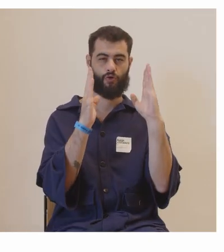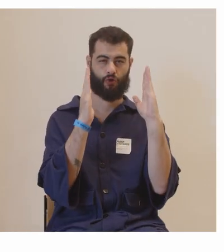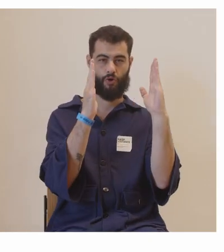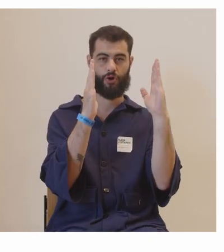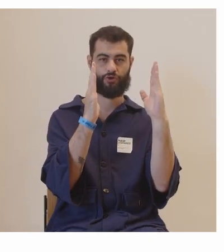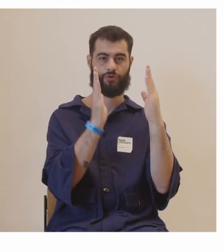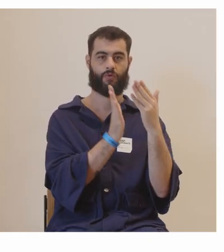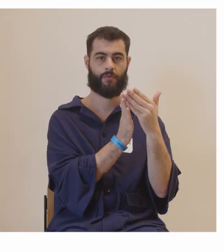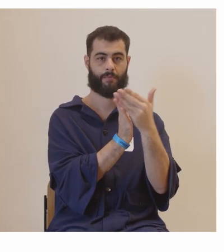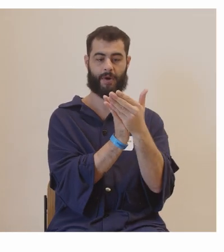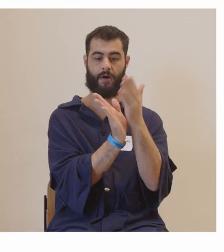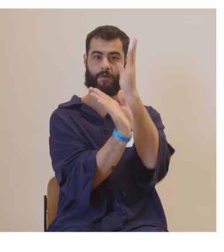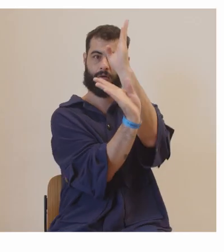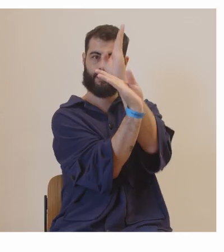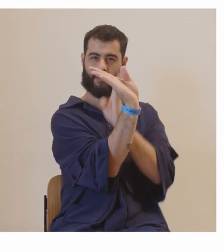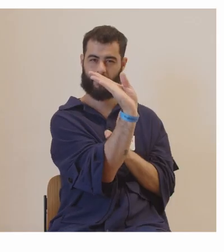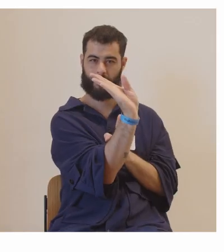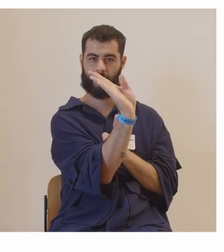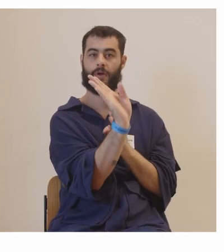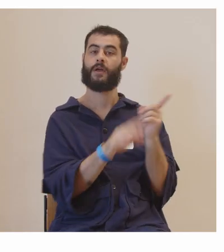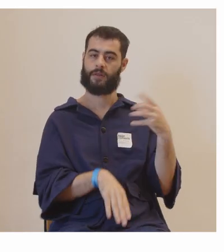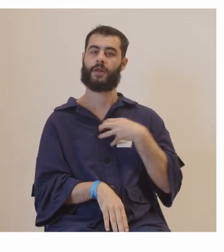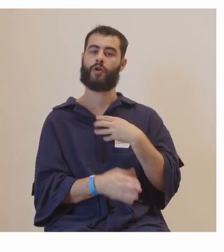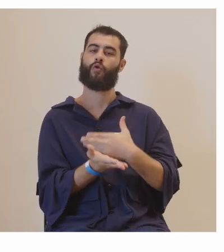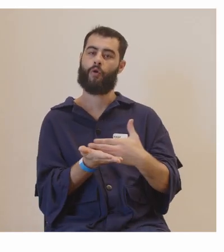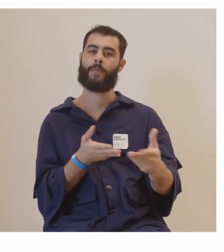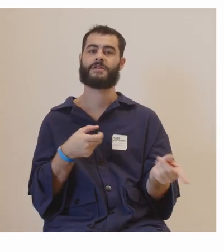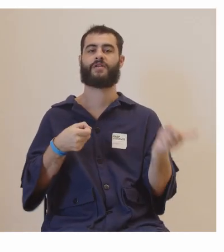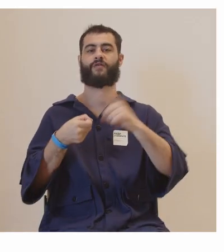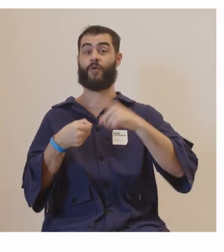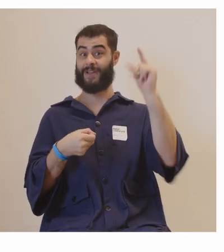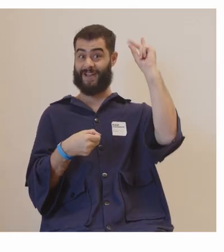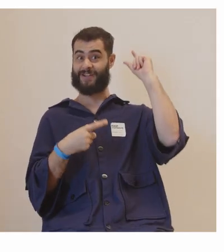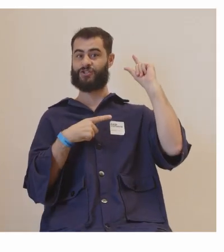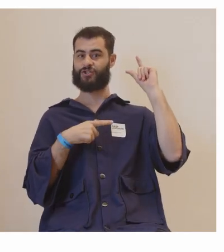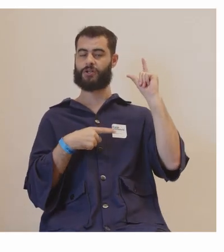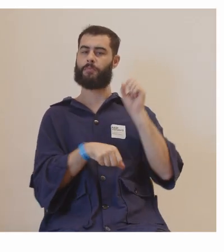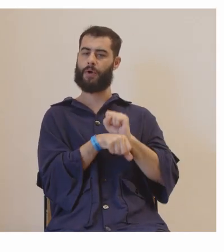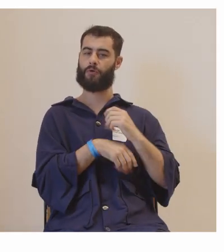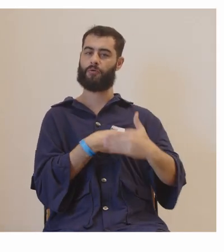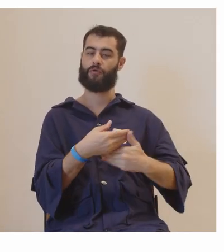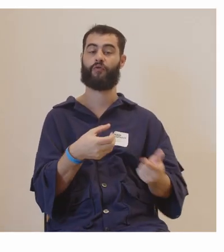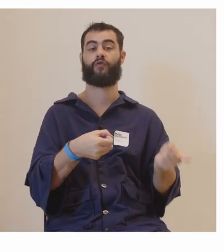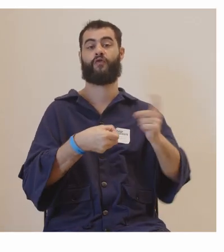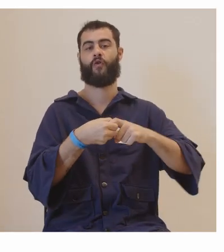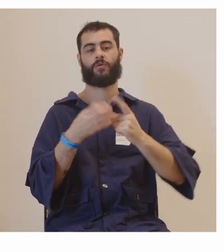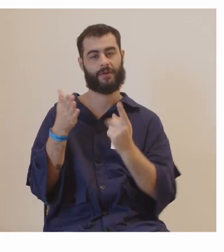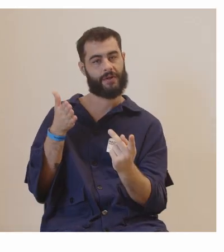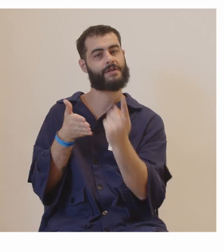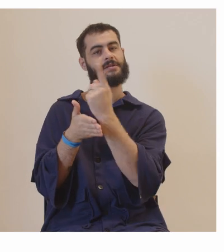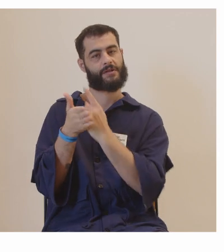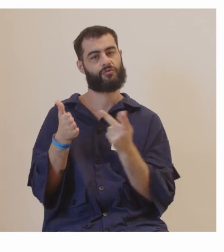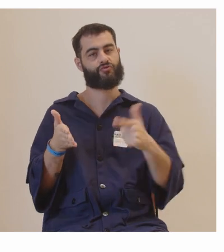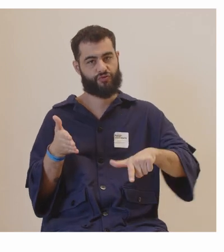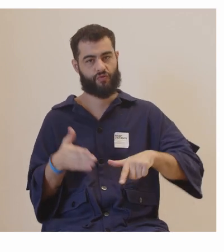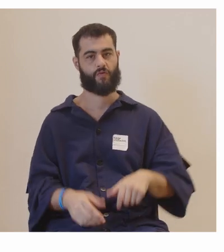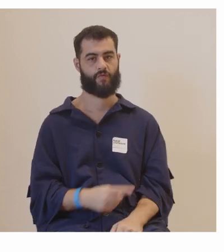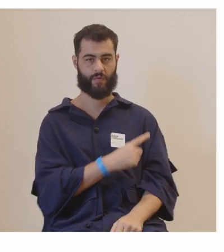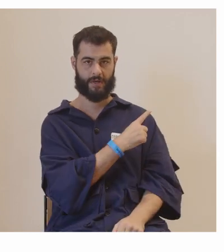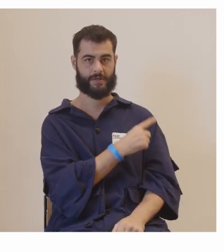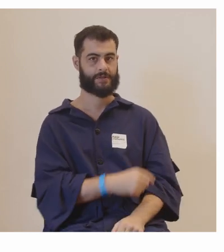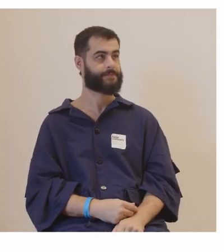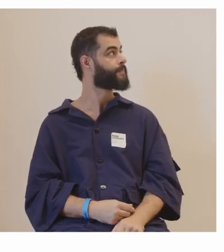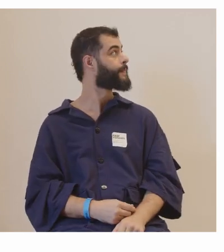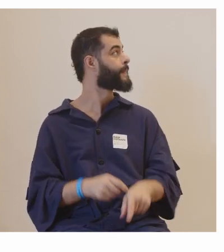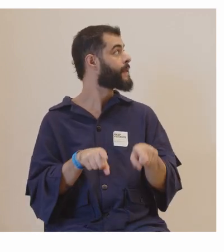retoma nas invenções dele dessas figuras femininas na barca, né? E, claro, esse grafismo ondulante